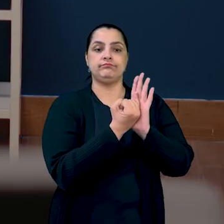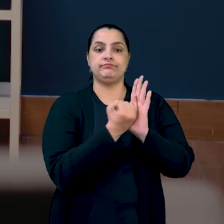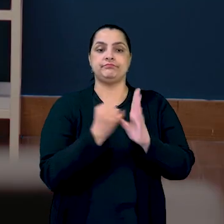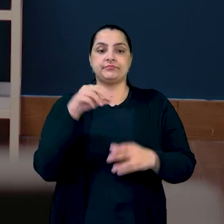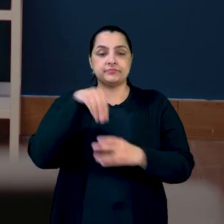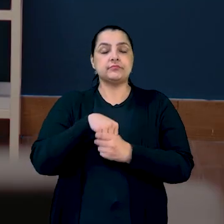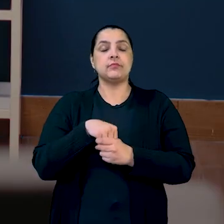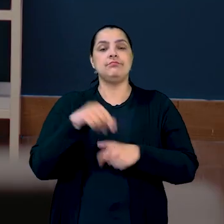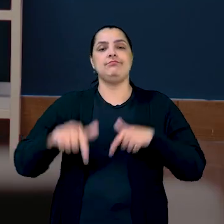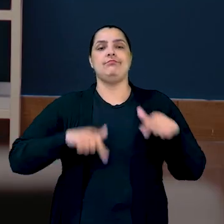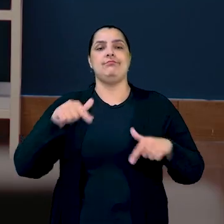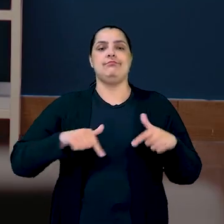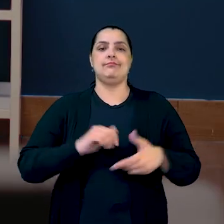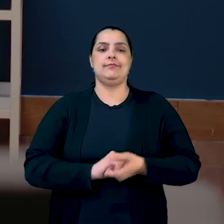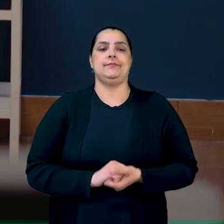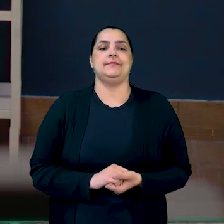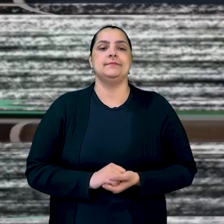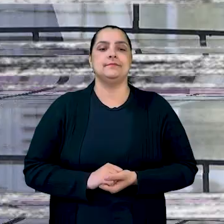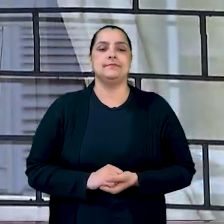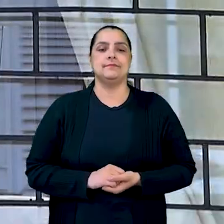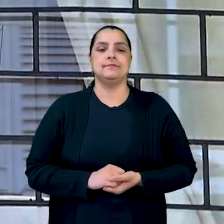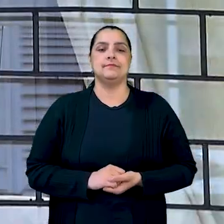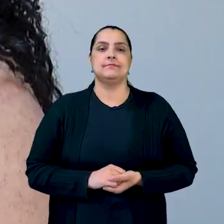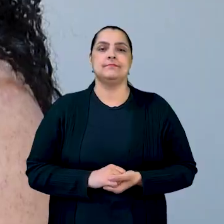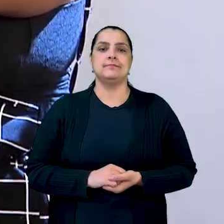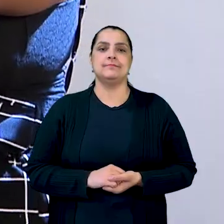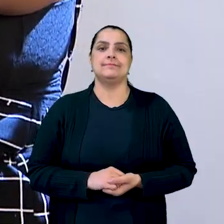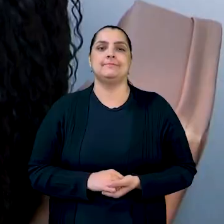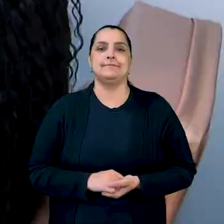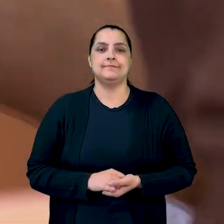identidade dentro do ambiente de trabalho.